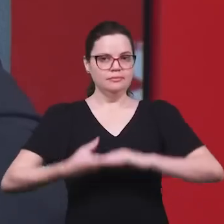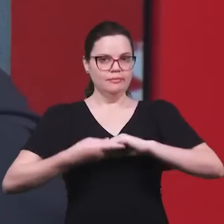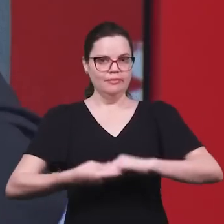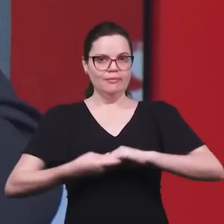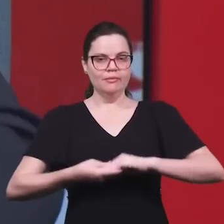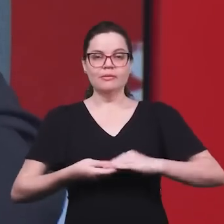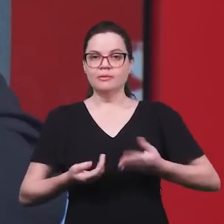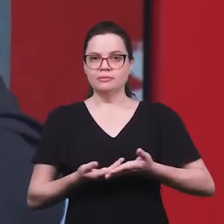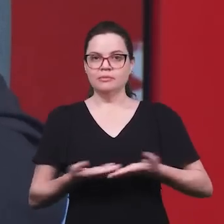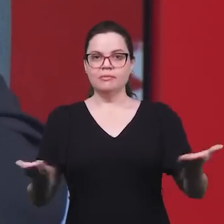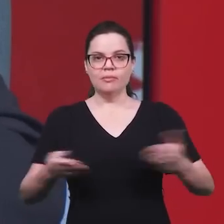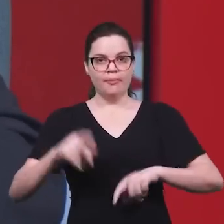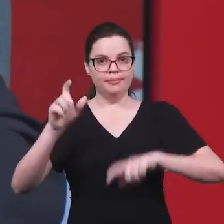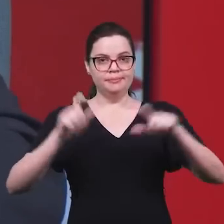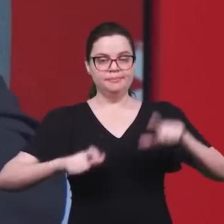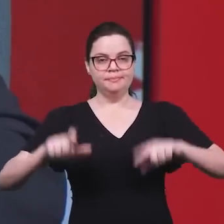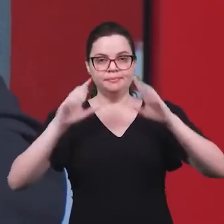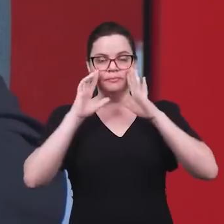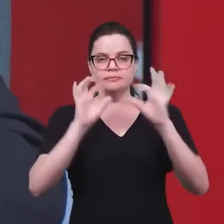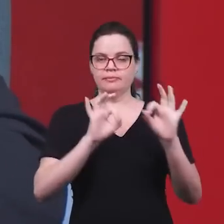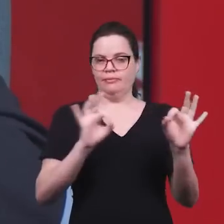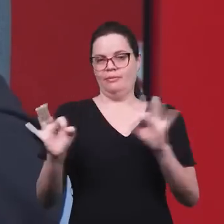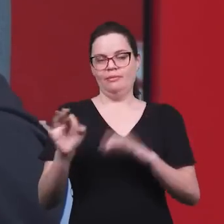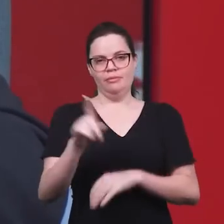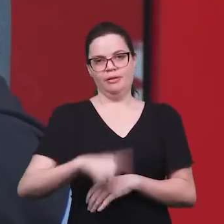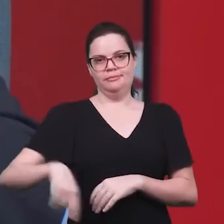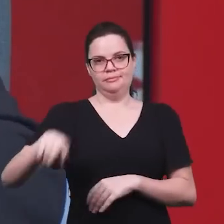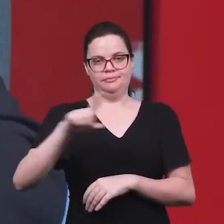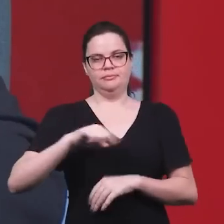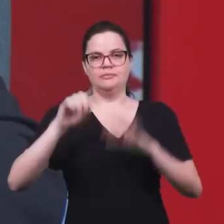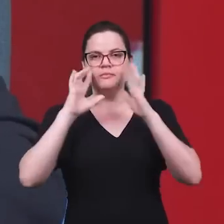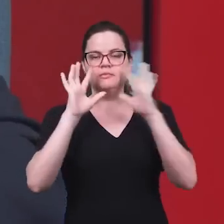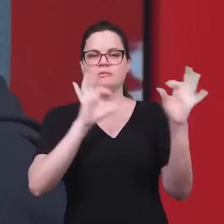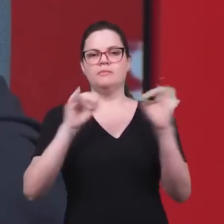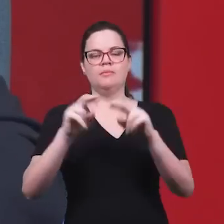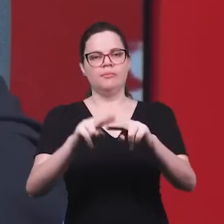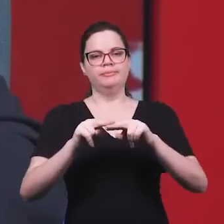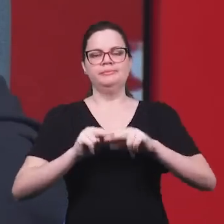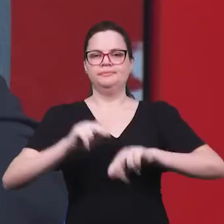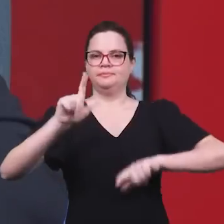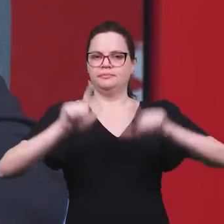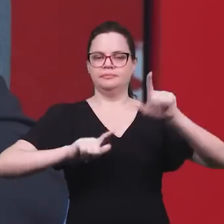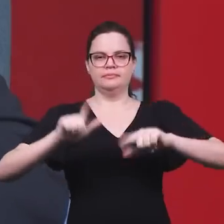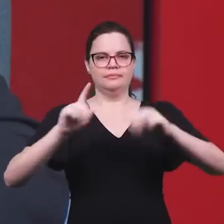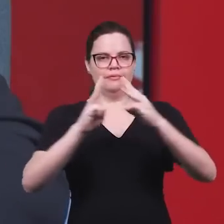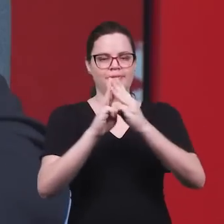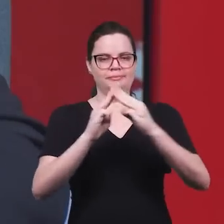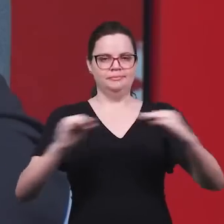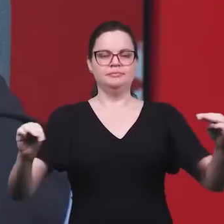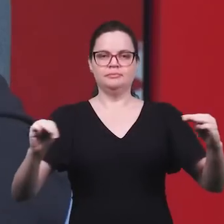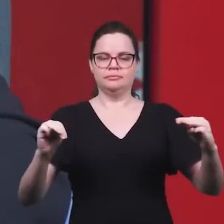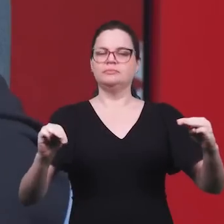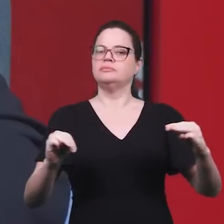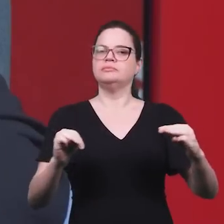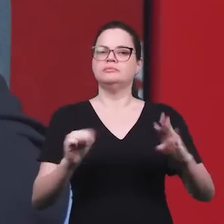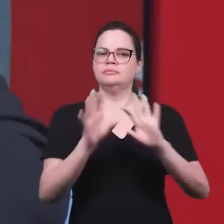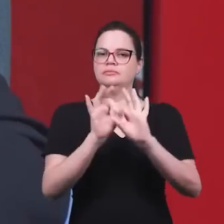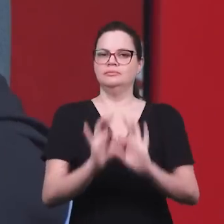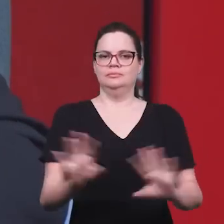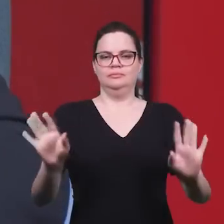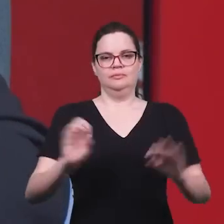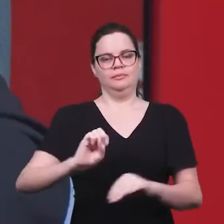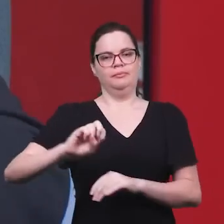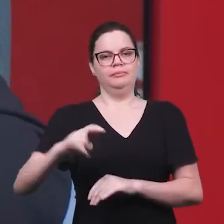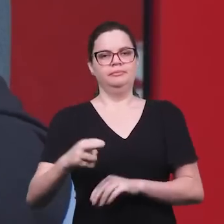Eu quero saudar a todos os nossos irmãos, aqueles que nos veem pelos nossos canais, televisão